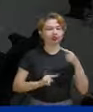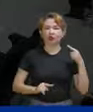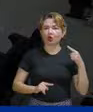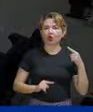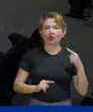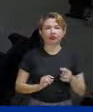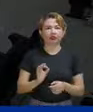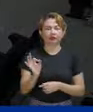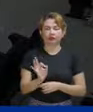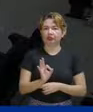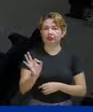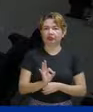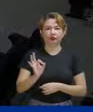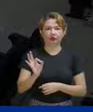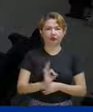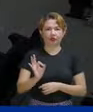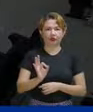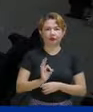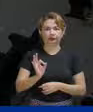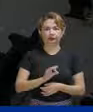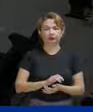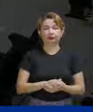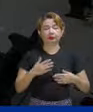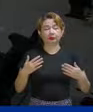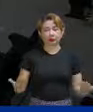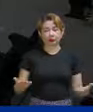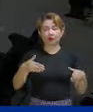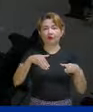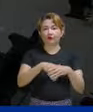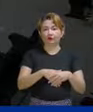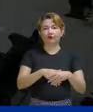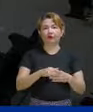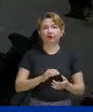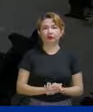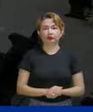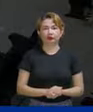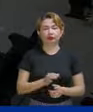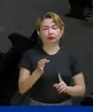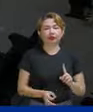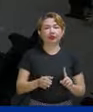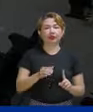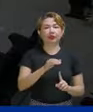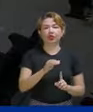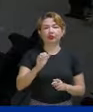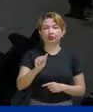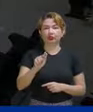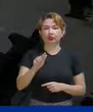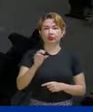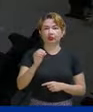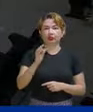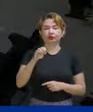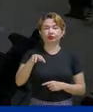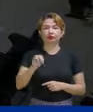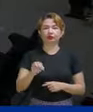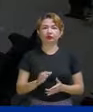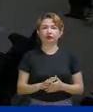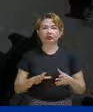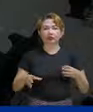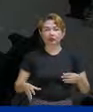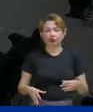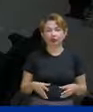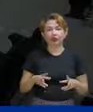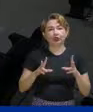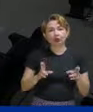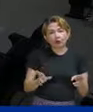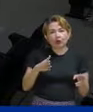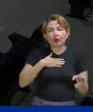porque fixou aqui na frente o percentual, então o voto do Imagem doutor ampla do Agostinho plenário. Com a palavra, vai, na o realidade, juiz soma com o Rivaldo meu voto, Valente. quando eu